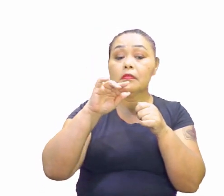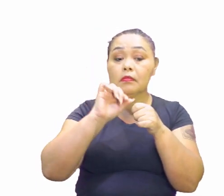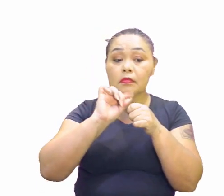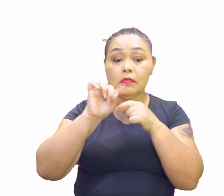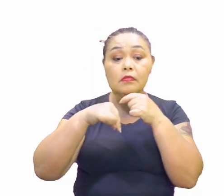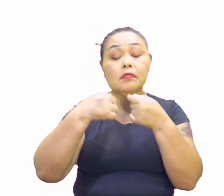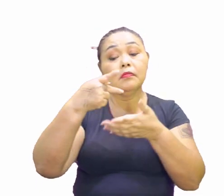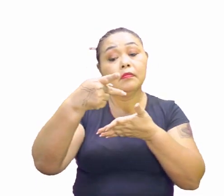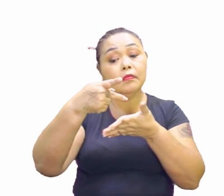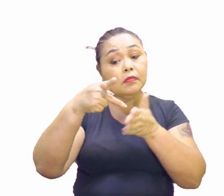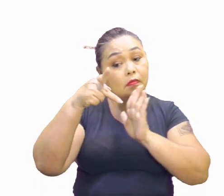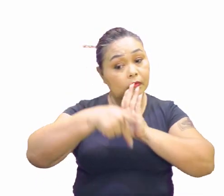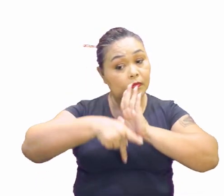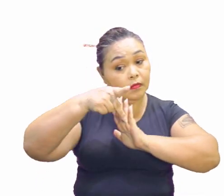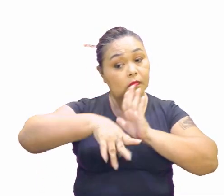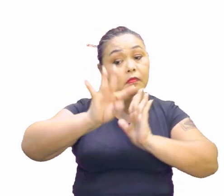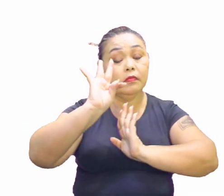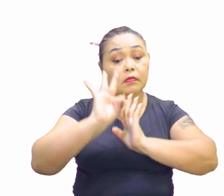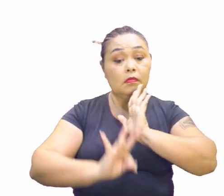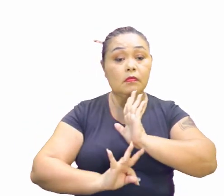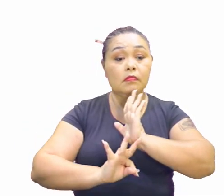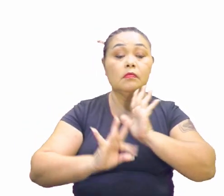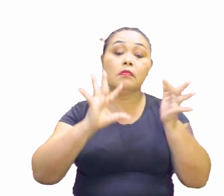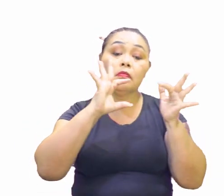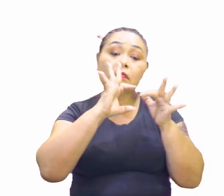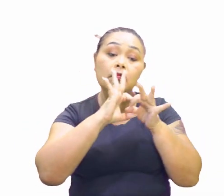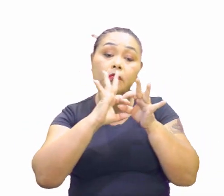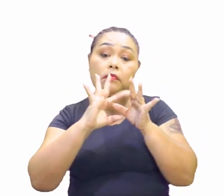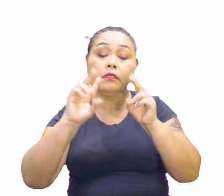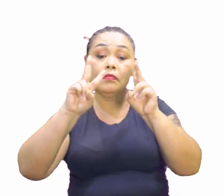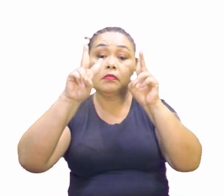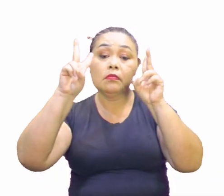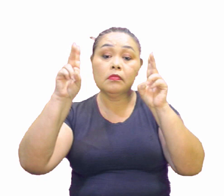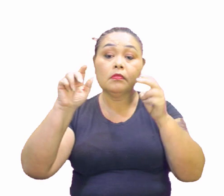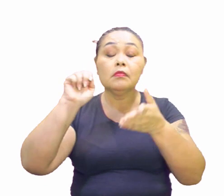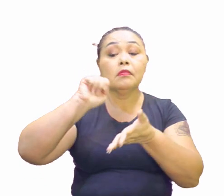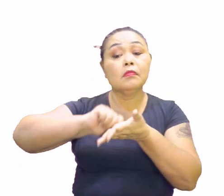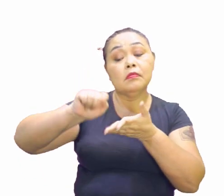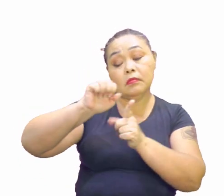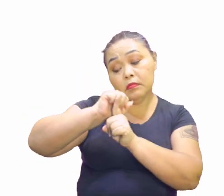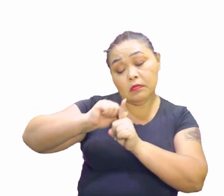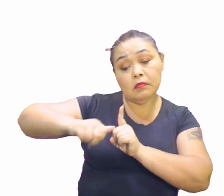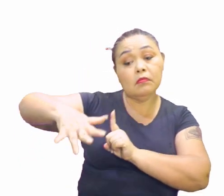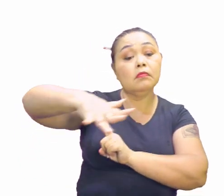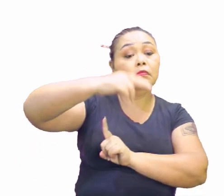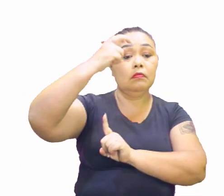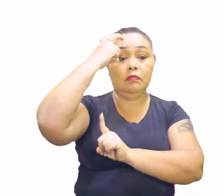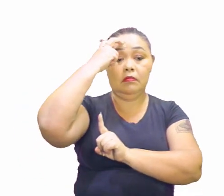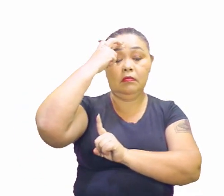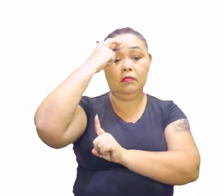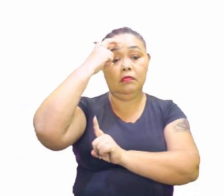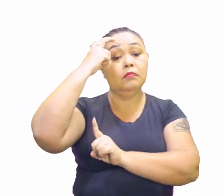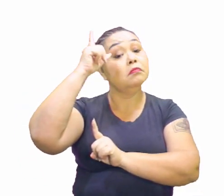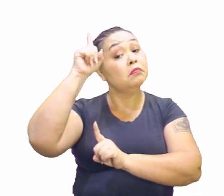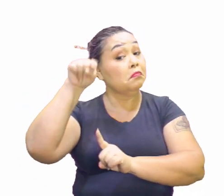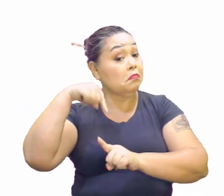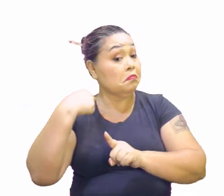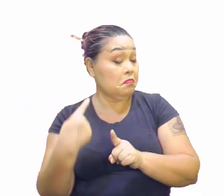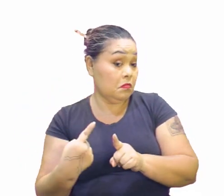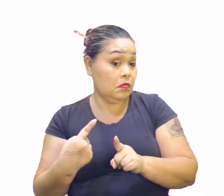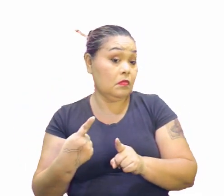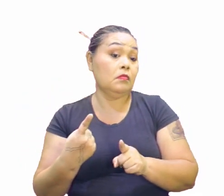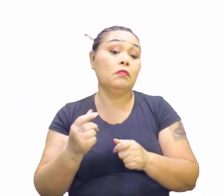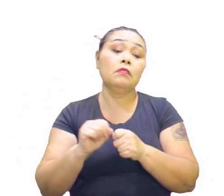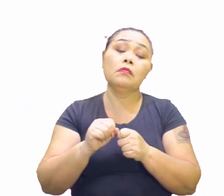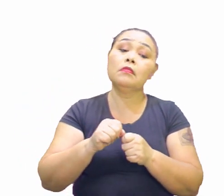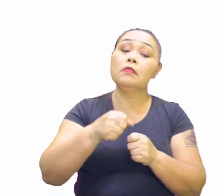e o projeto de texto. A contextualização do tema no repertório sociocultural, e